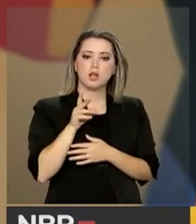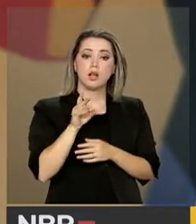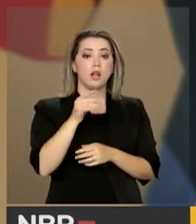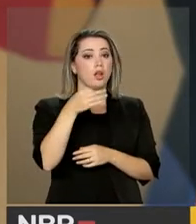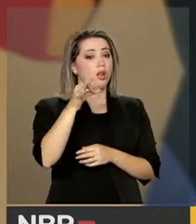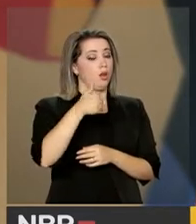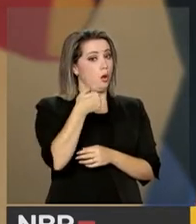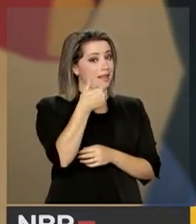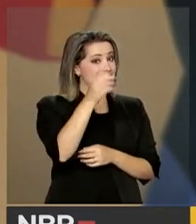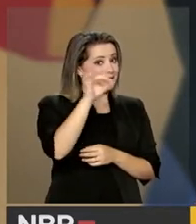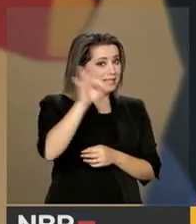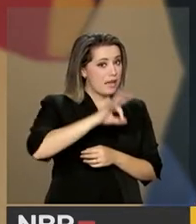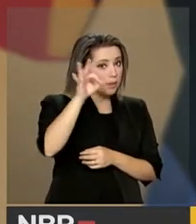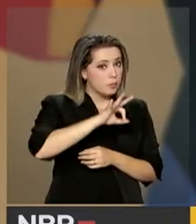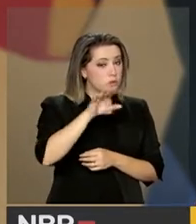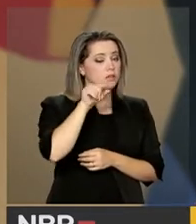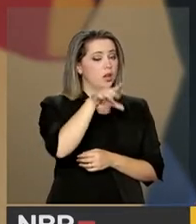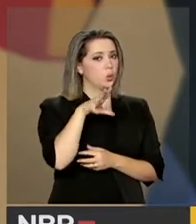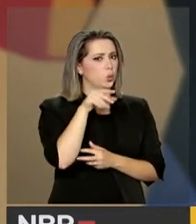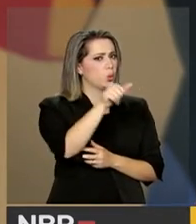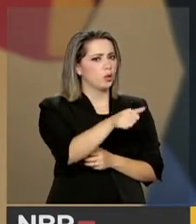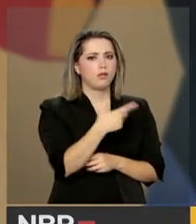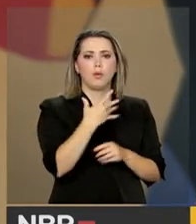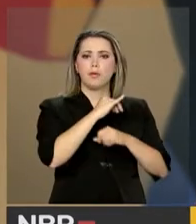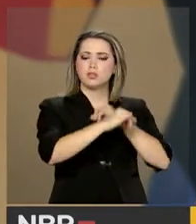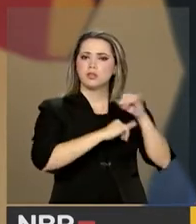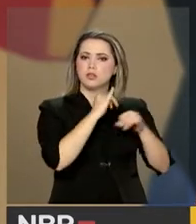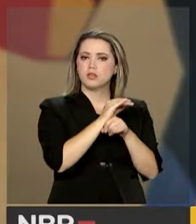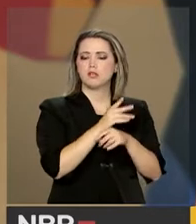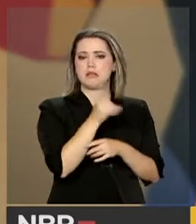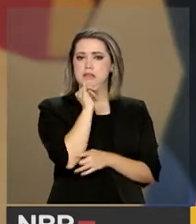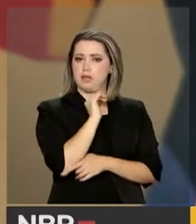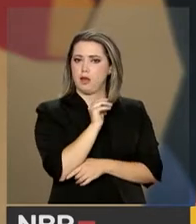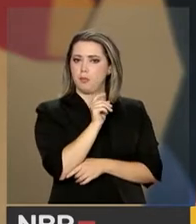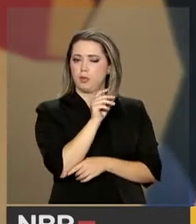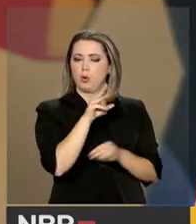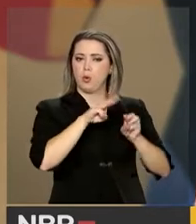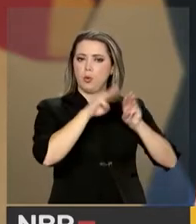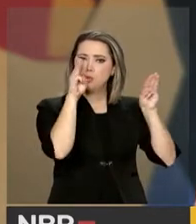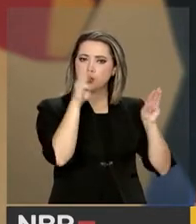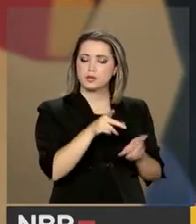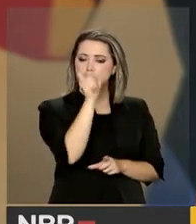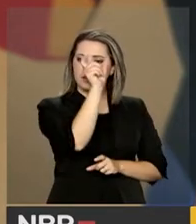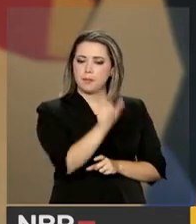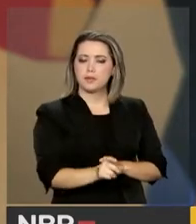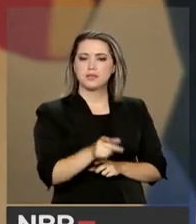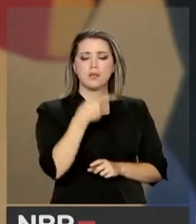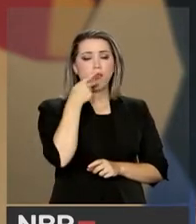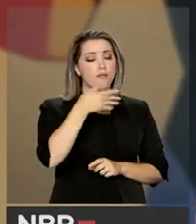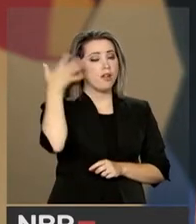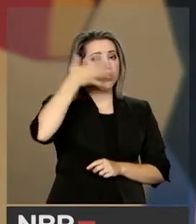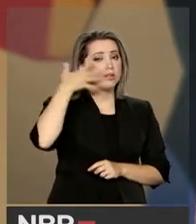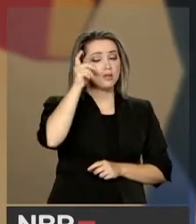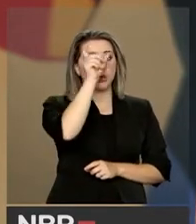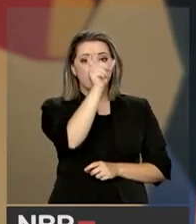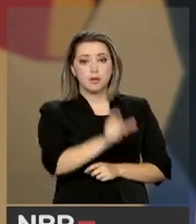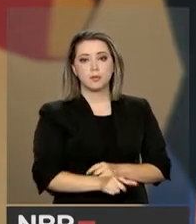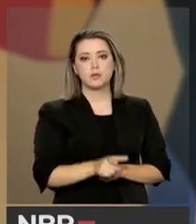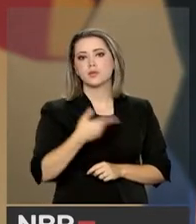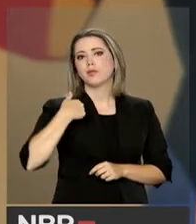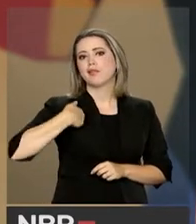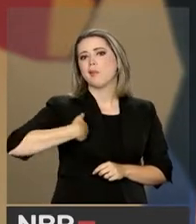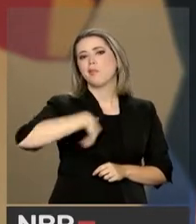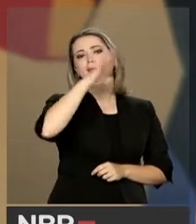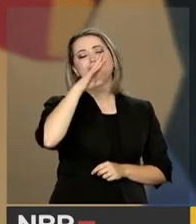100% virtuais, nós temos museus como, por exemplo, o Museu da Pessoa, que conta histórias de pessoas, tem um